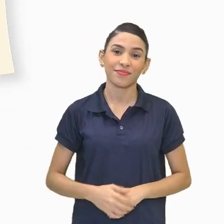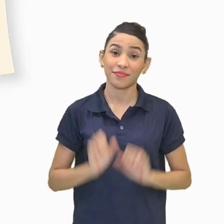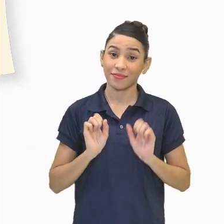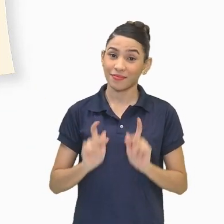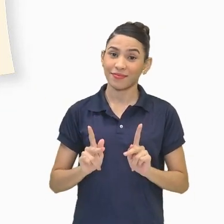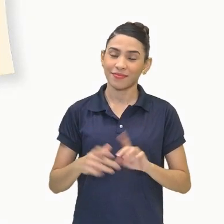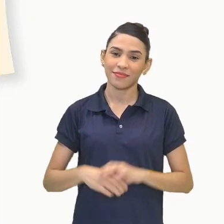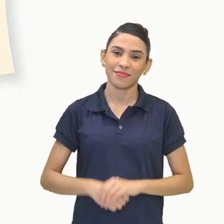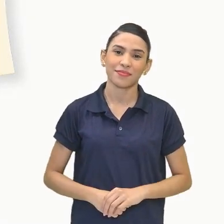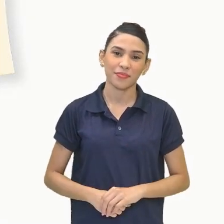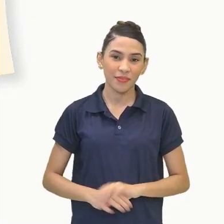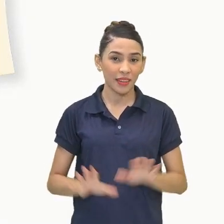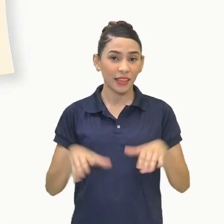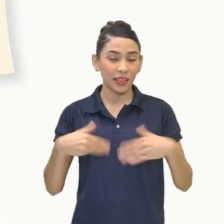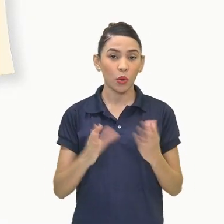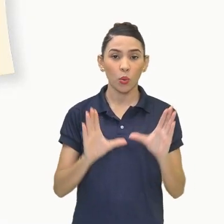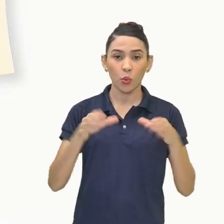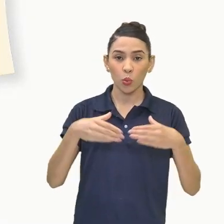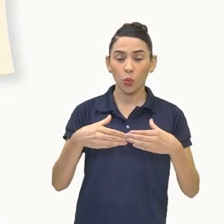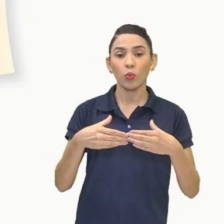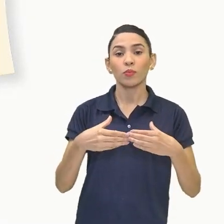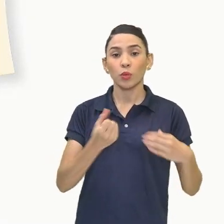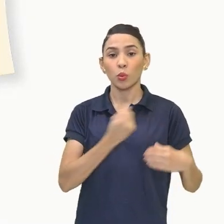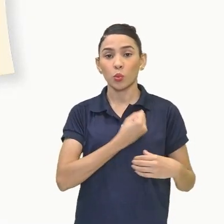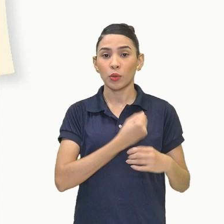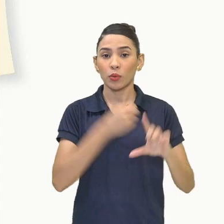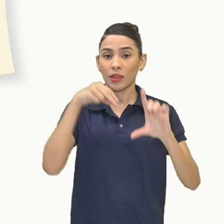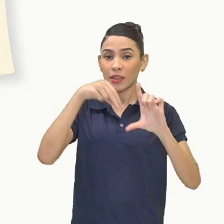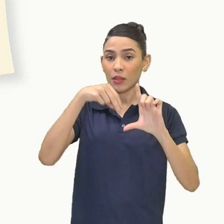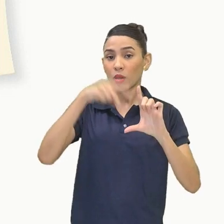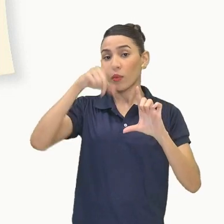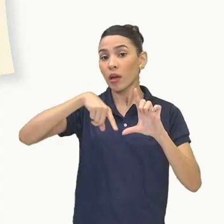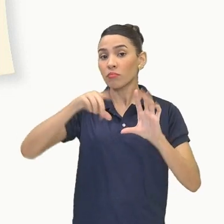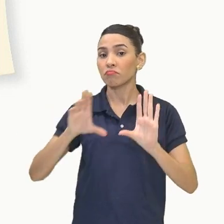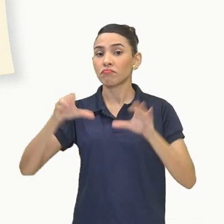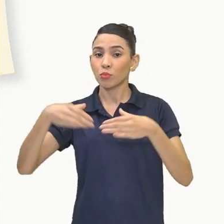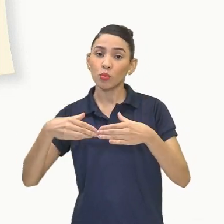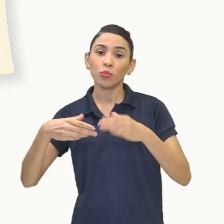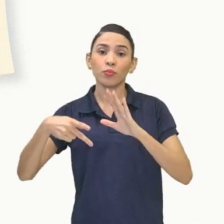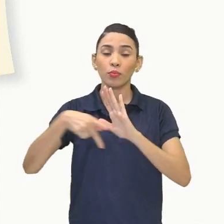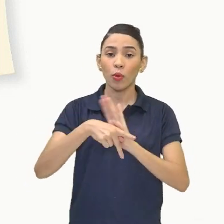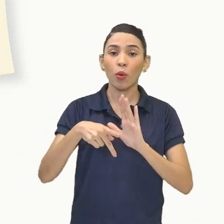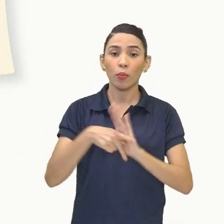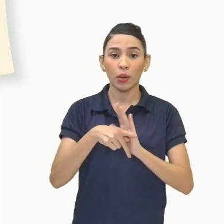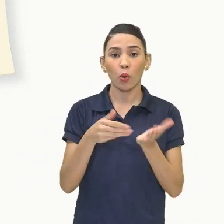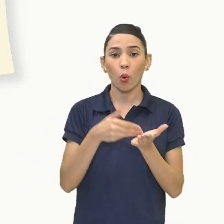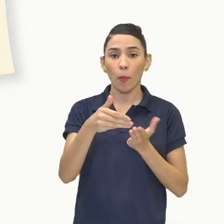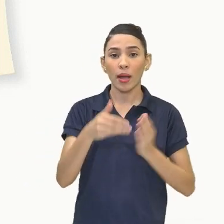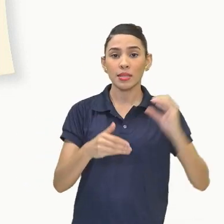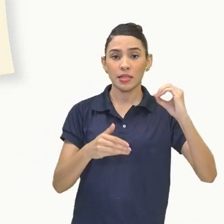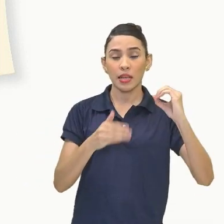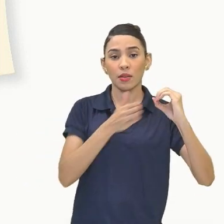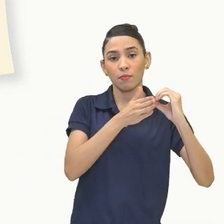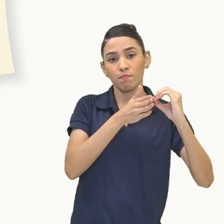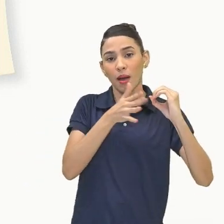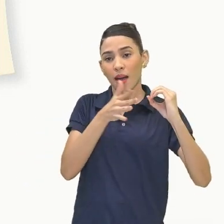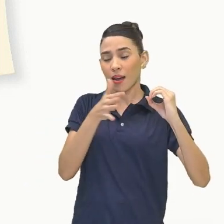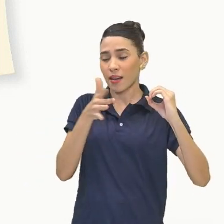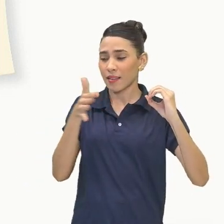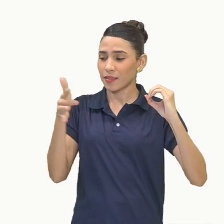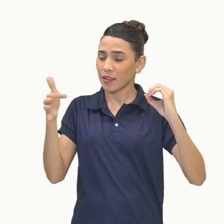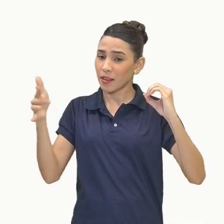Beleza? Então, o conjunto dos números naturais é um conjunto de números que começa do zero e vai até o